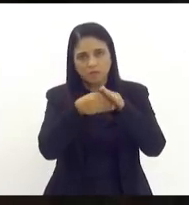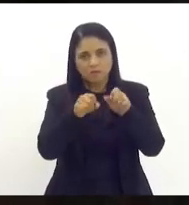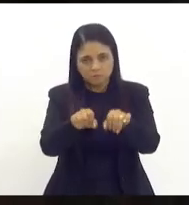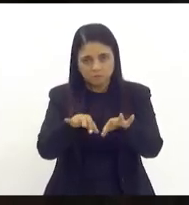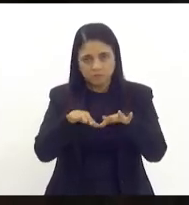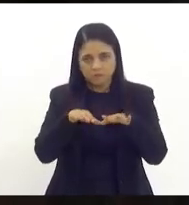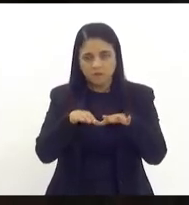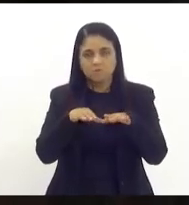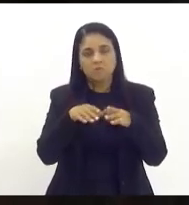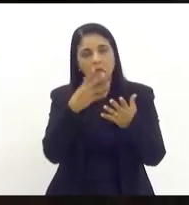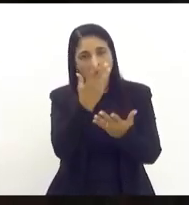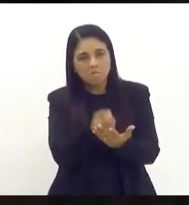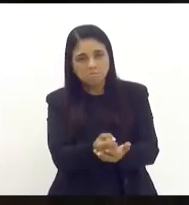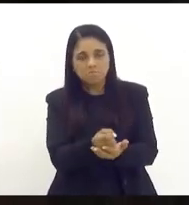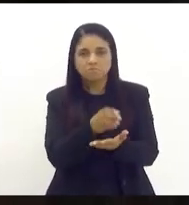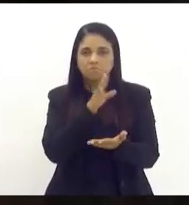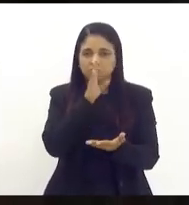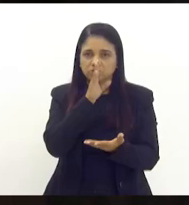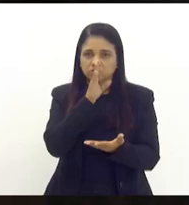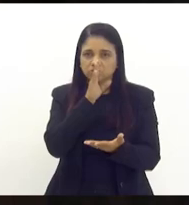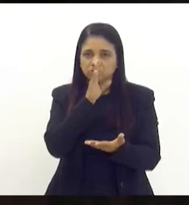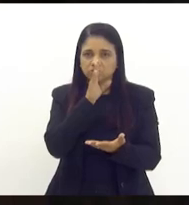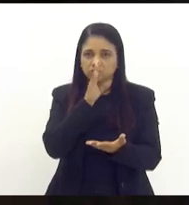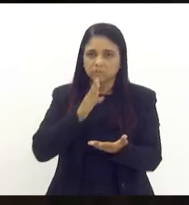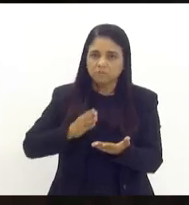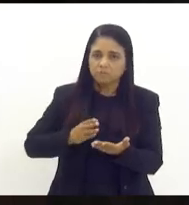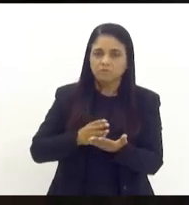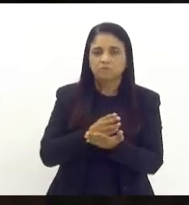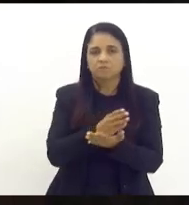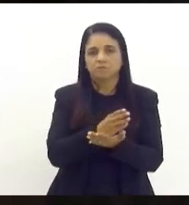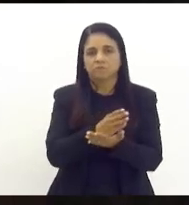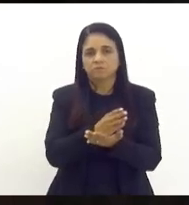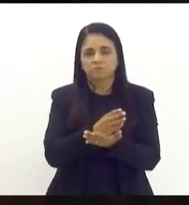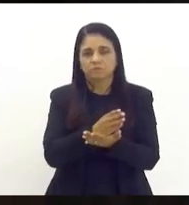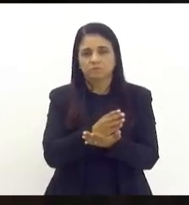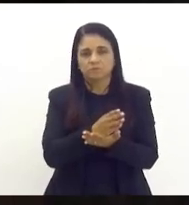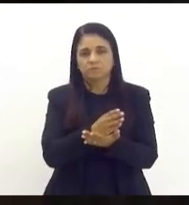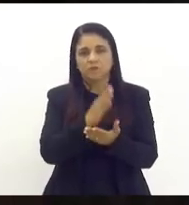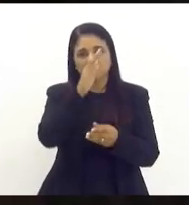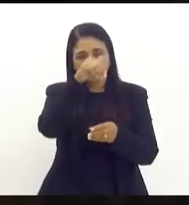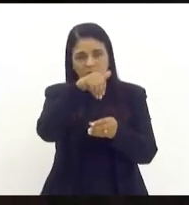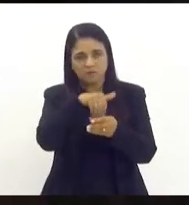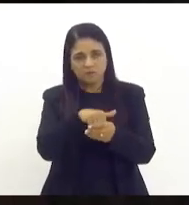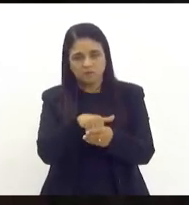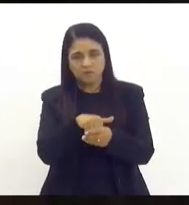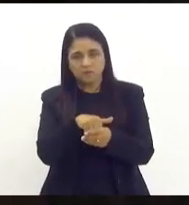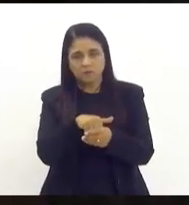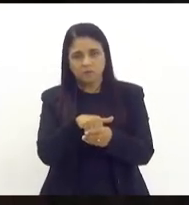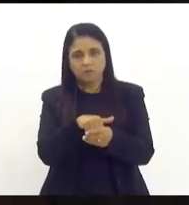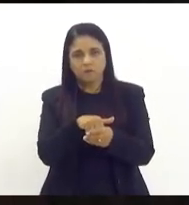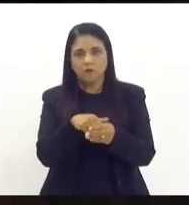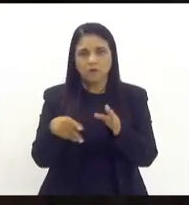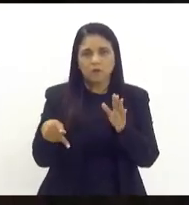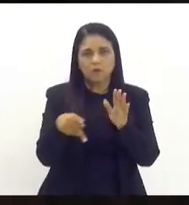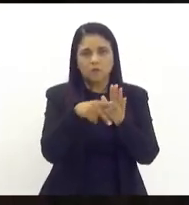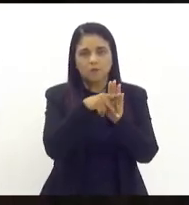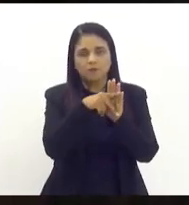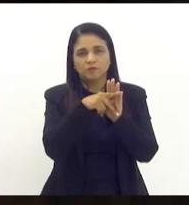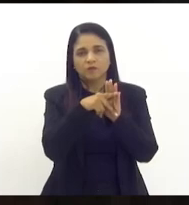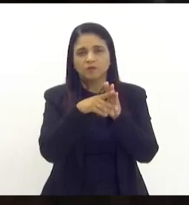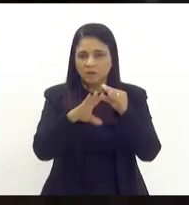plenário permanece Como estão aprovado em votação o projeto assim